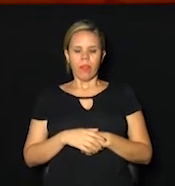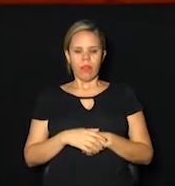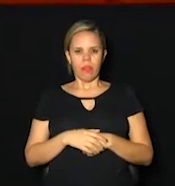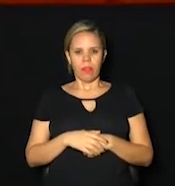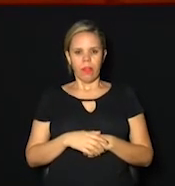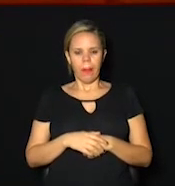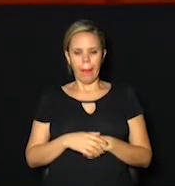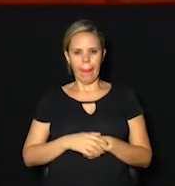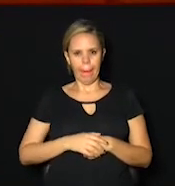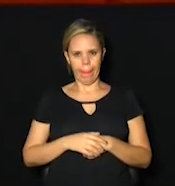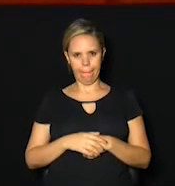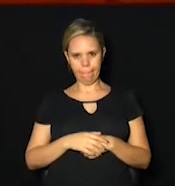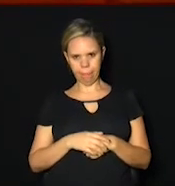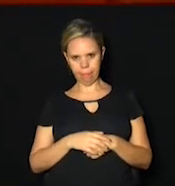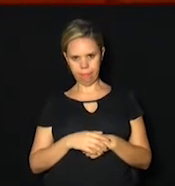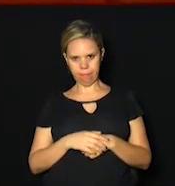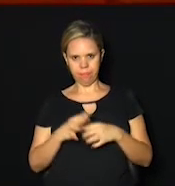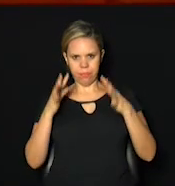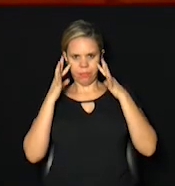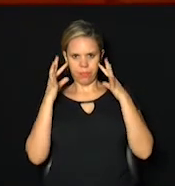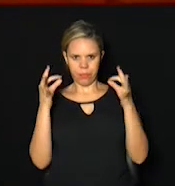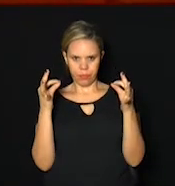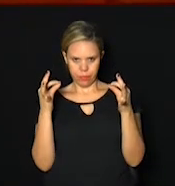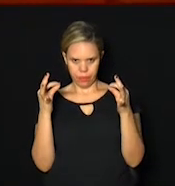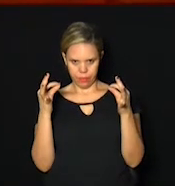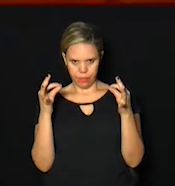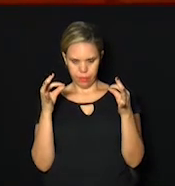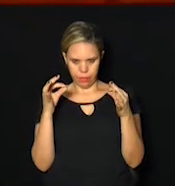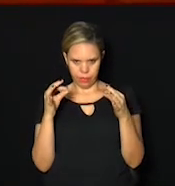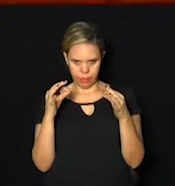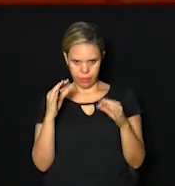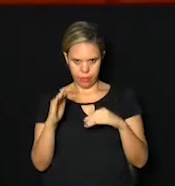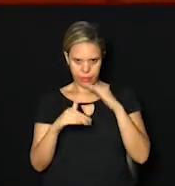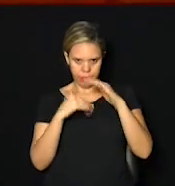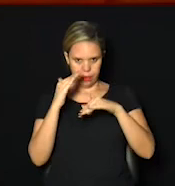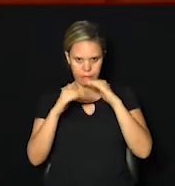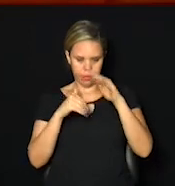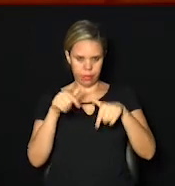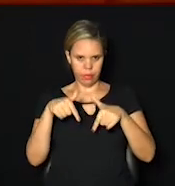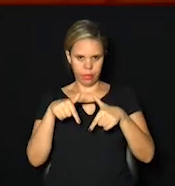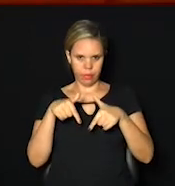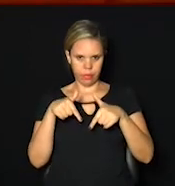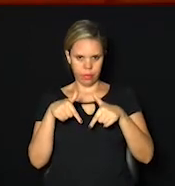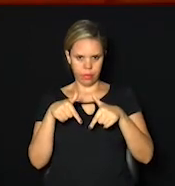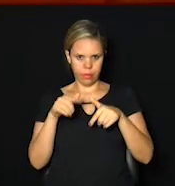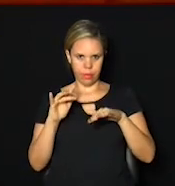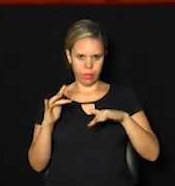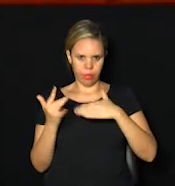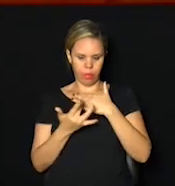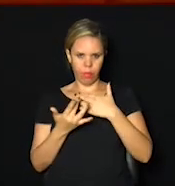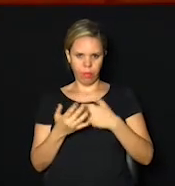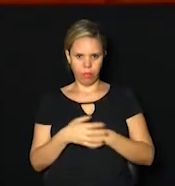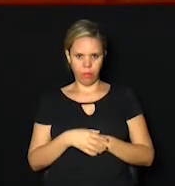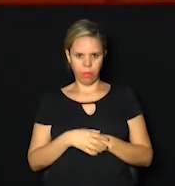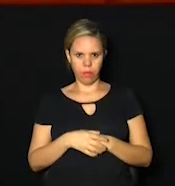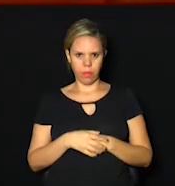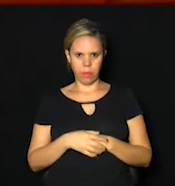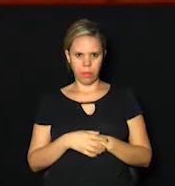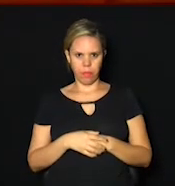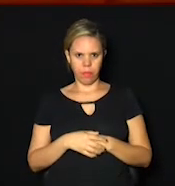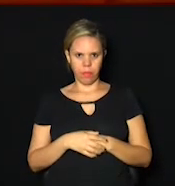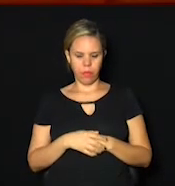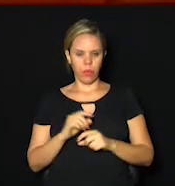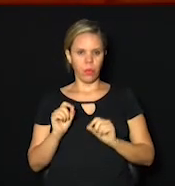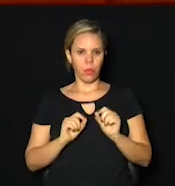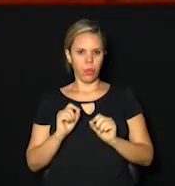Então, prestem muita atenção nesse desenvolvimento do trabalho das redes sociais. O que